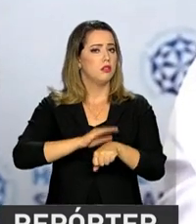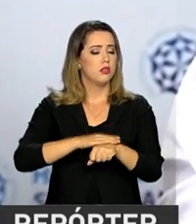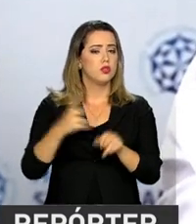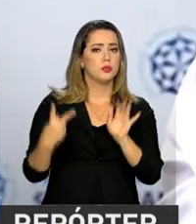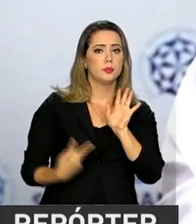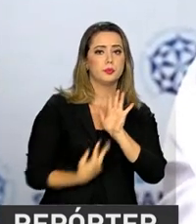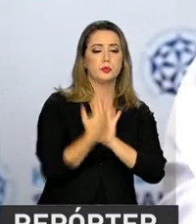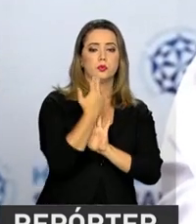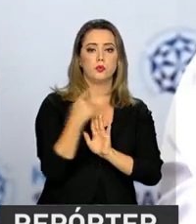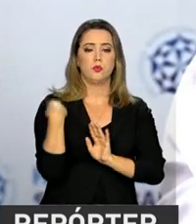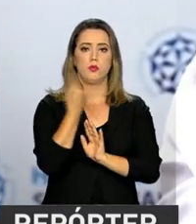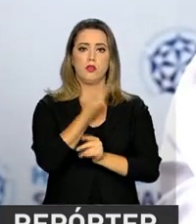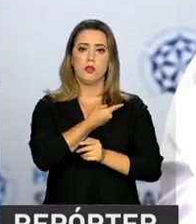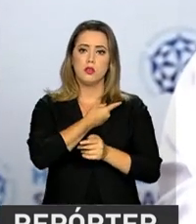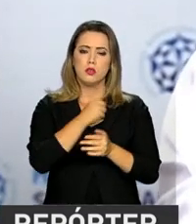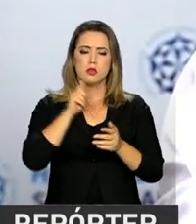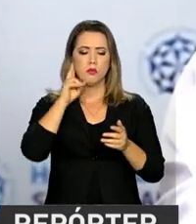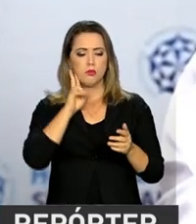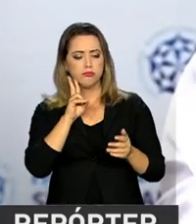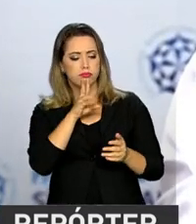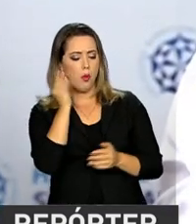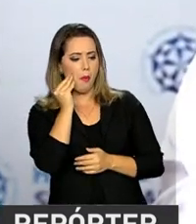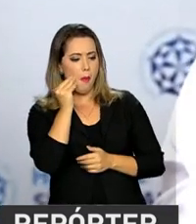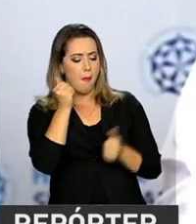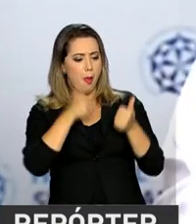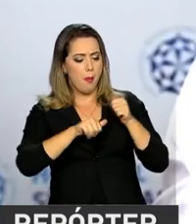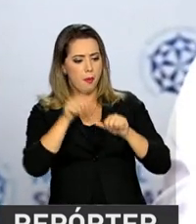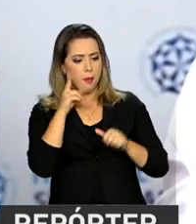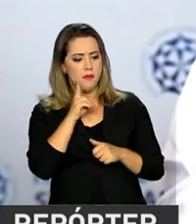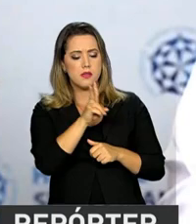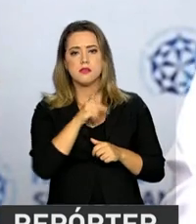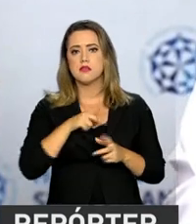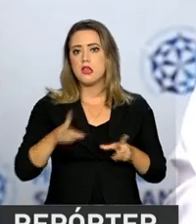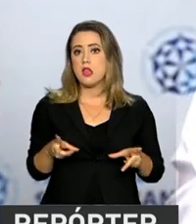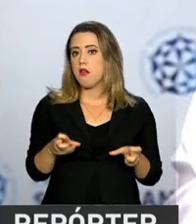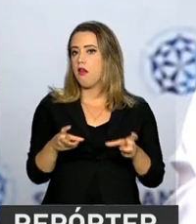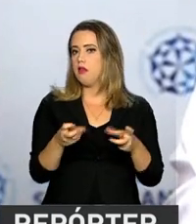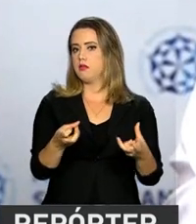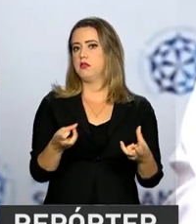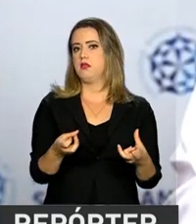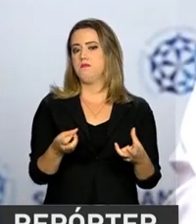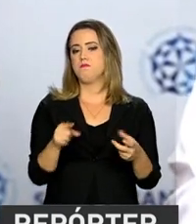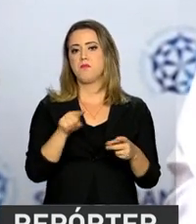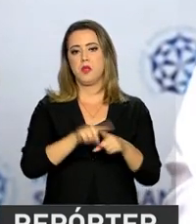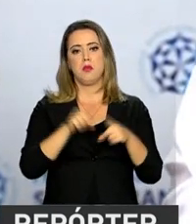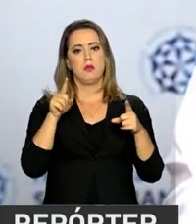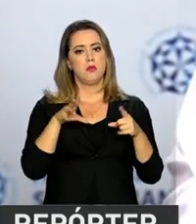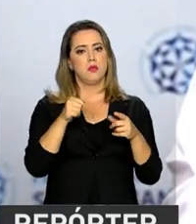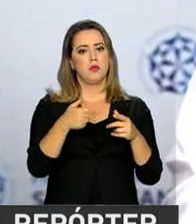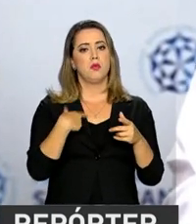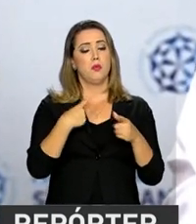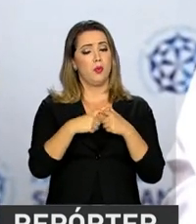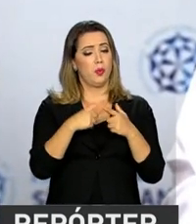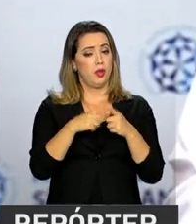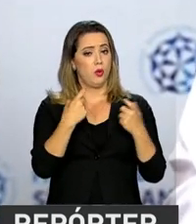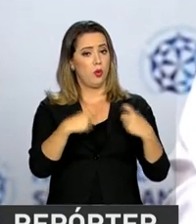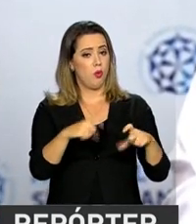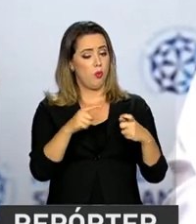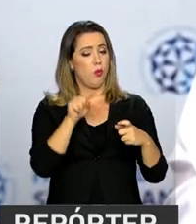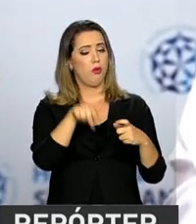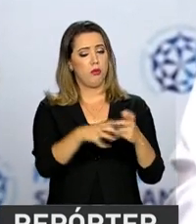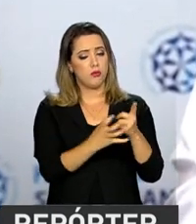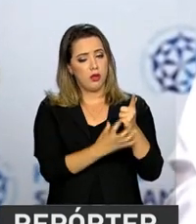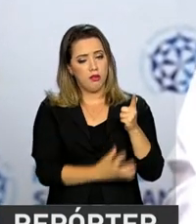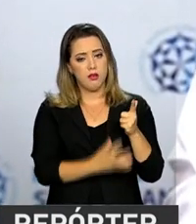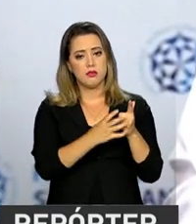biópsia que chama de congelação que nos dá uma ideia se tem alguma coisa maligno a próxima aposta tudo só me que é um local onde câncer